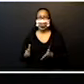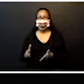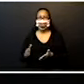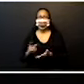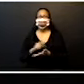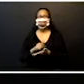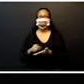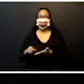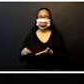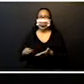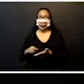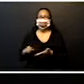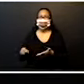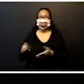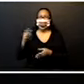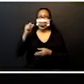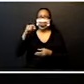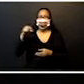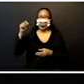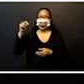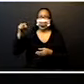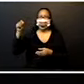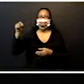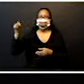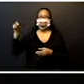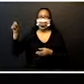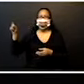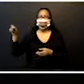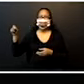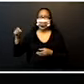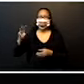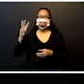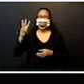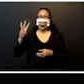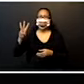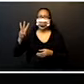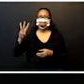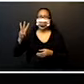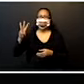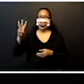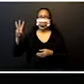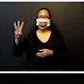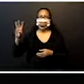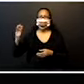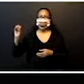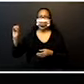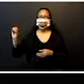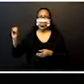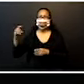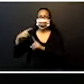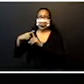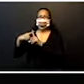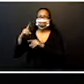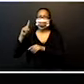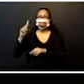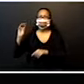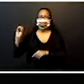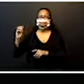tá? Olha lá o primeiro. O 3.300 mais 10 mais